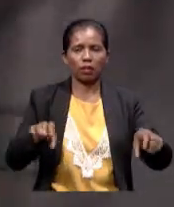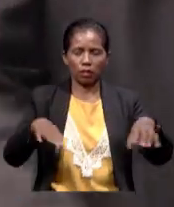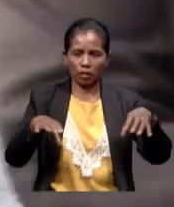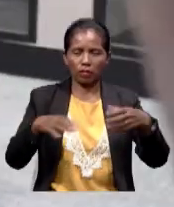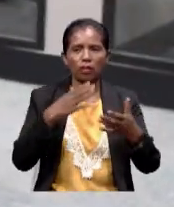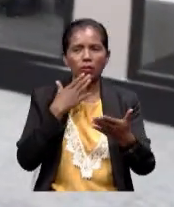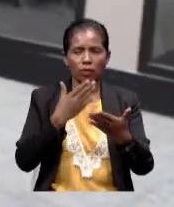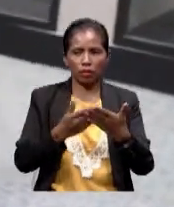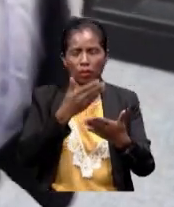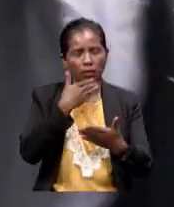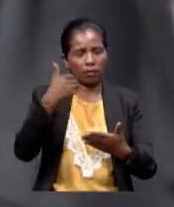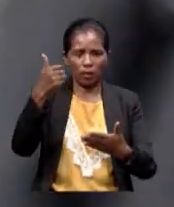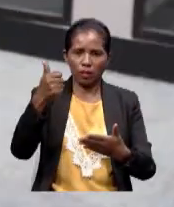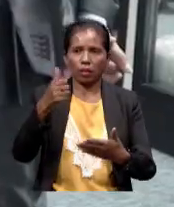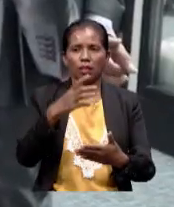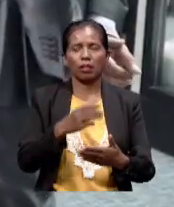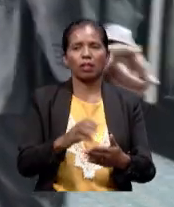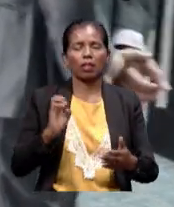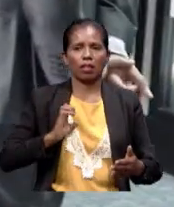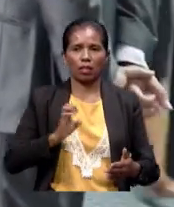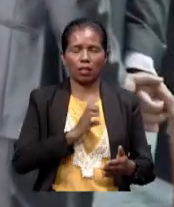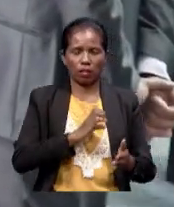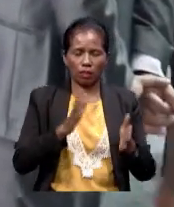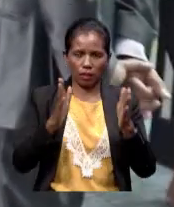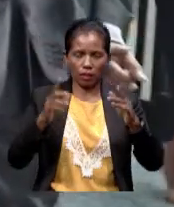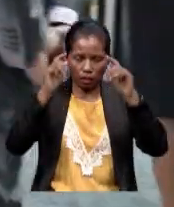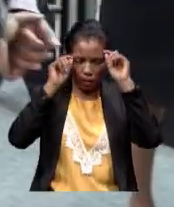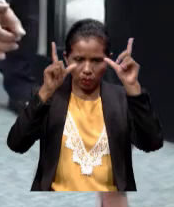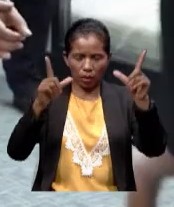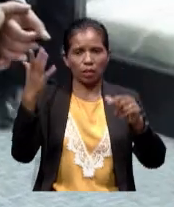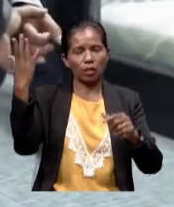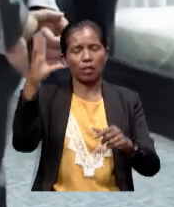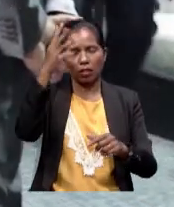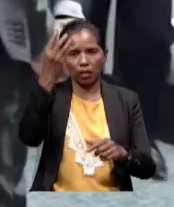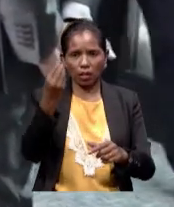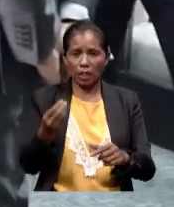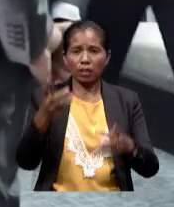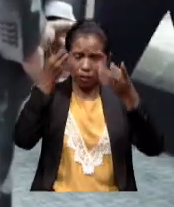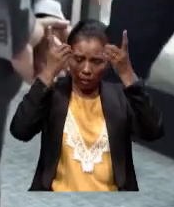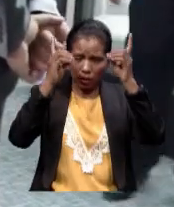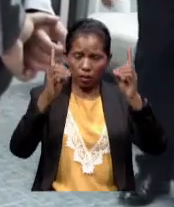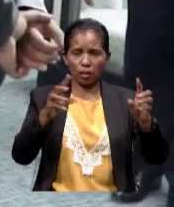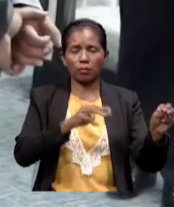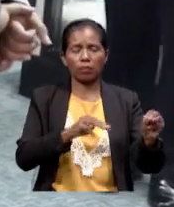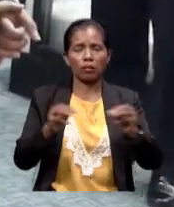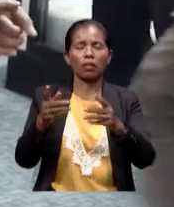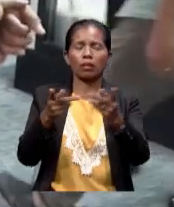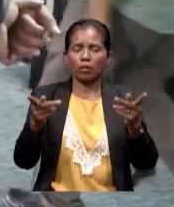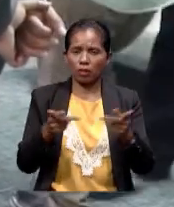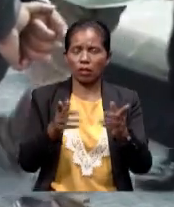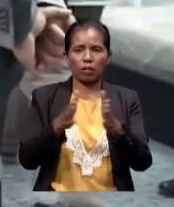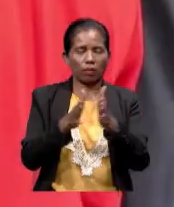dia liutang, embaixada Timor-Leste nia Jakarta decidiu na tu bele muda para fatin ita luang